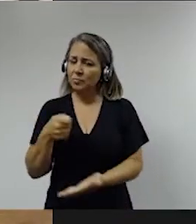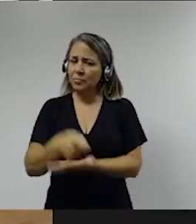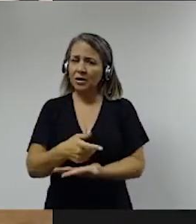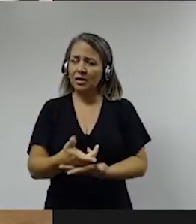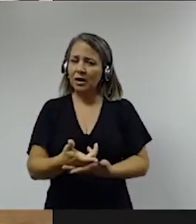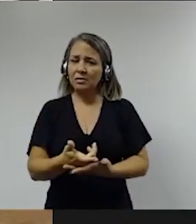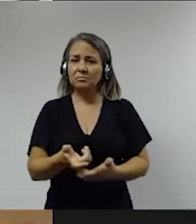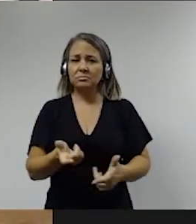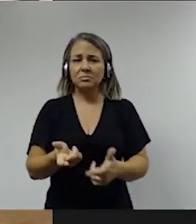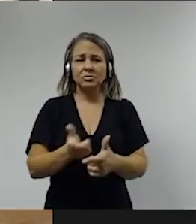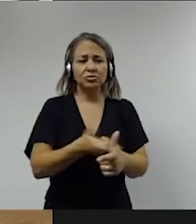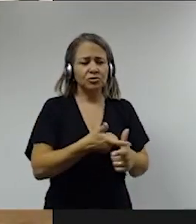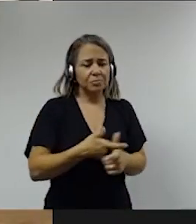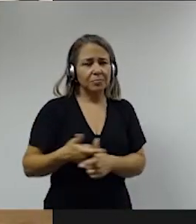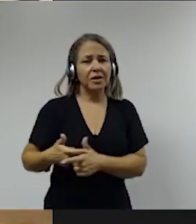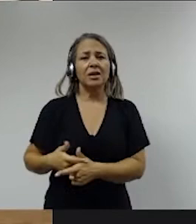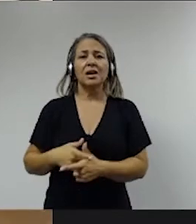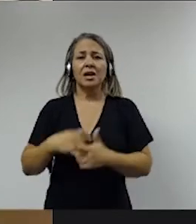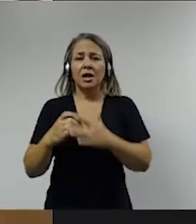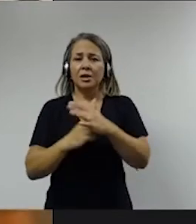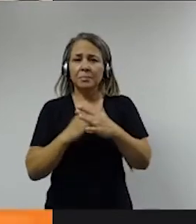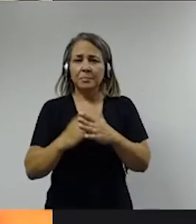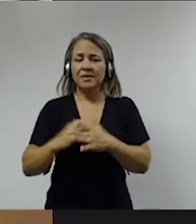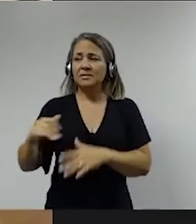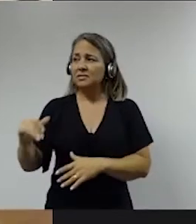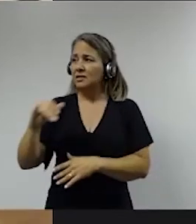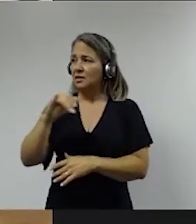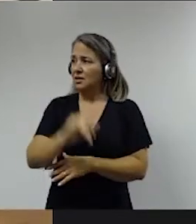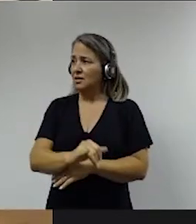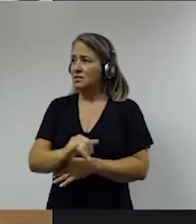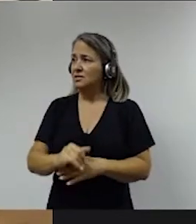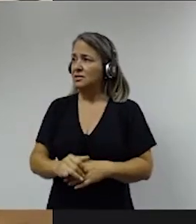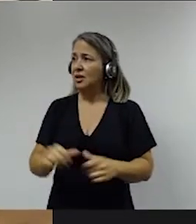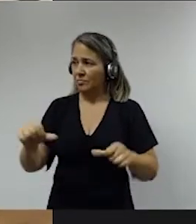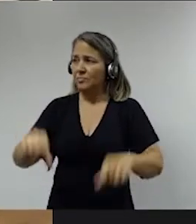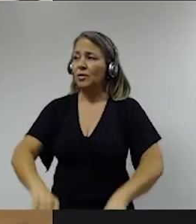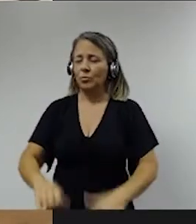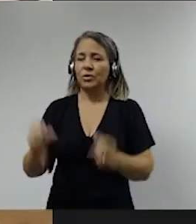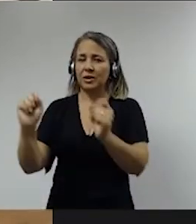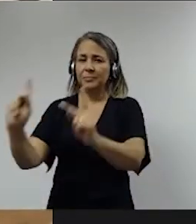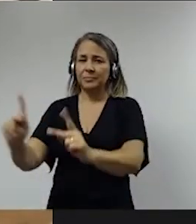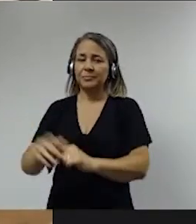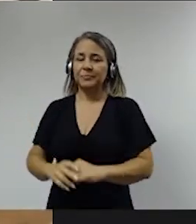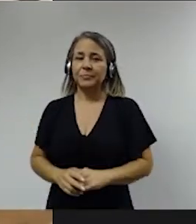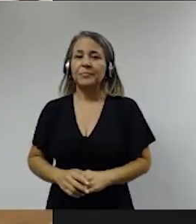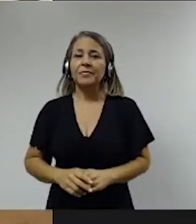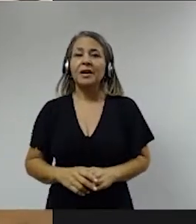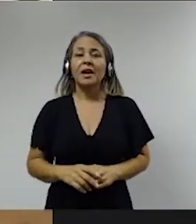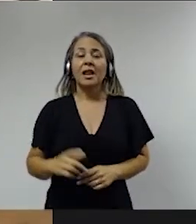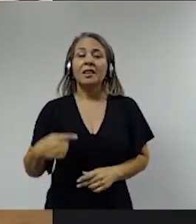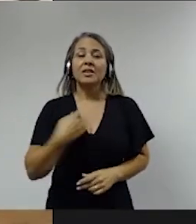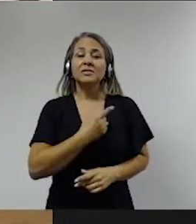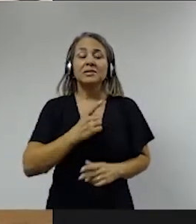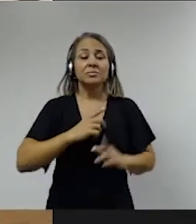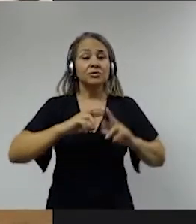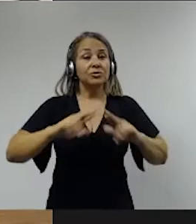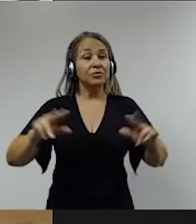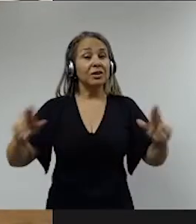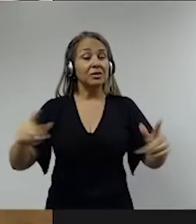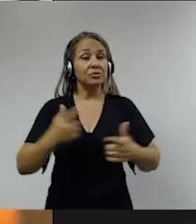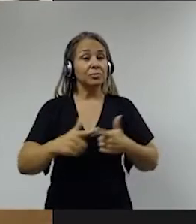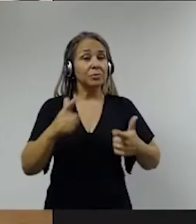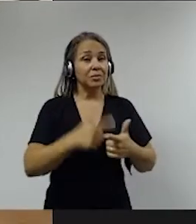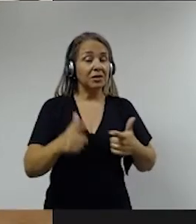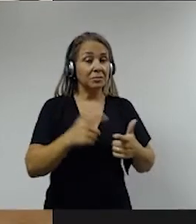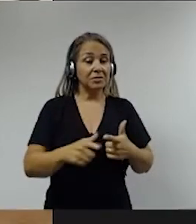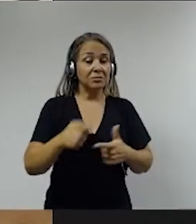né? Empresas de turismo, empresas aéreas pedindo recuperação judicial. Então, a gente tem uma série de problemas, não só nesse